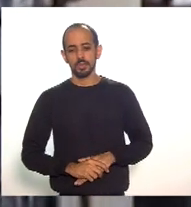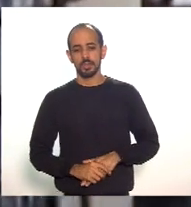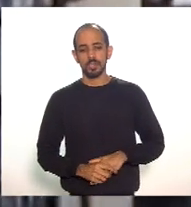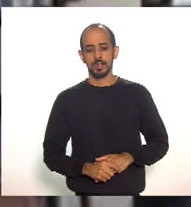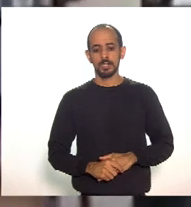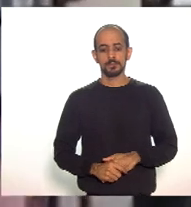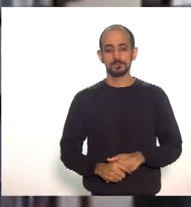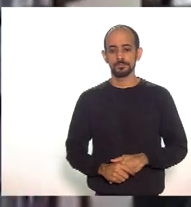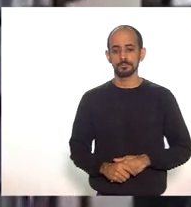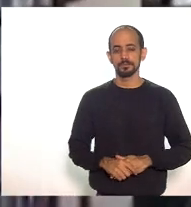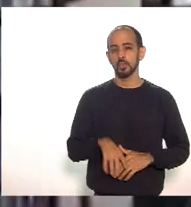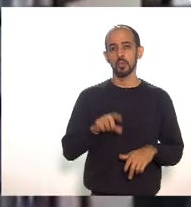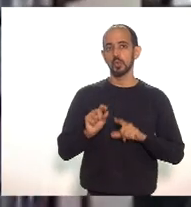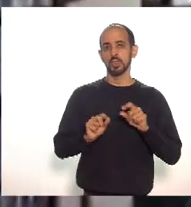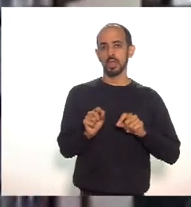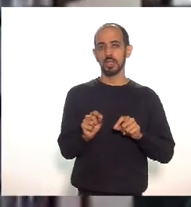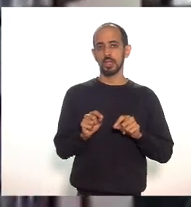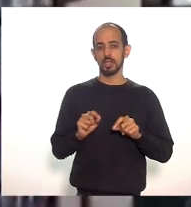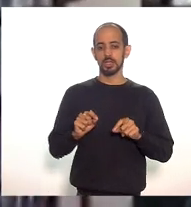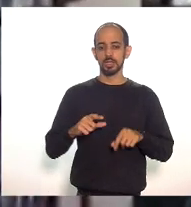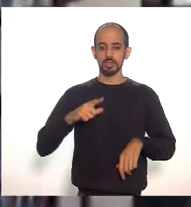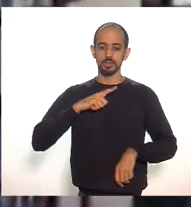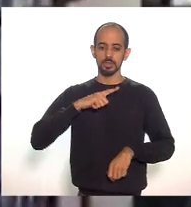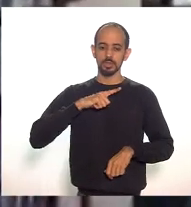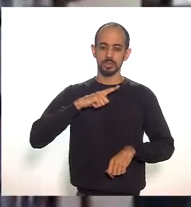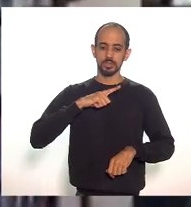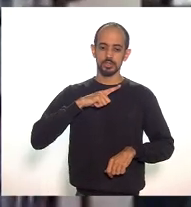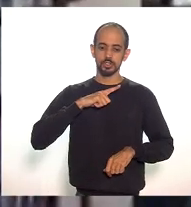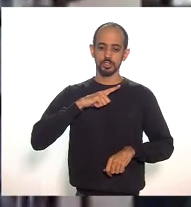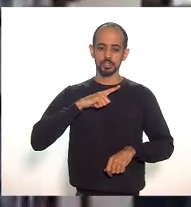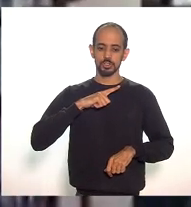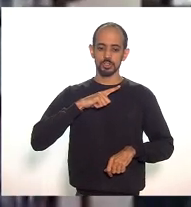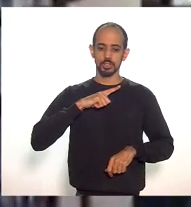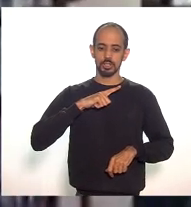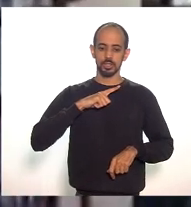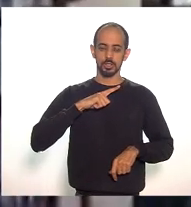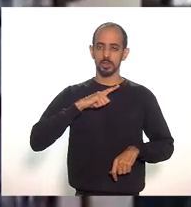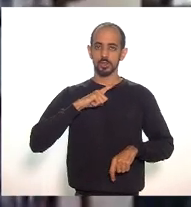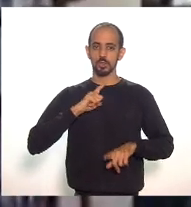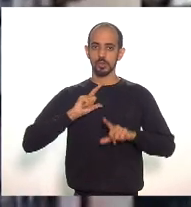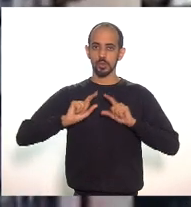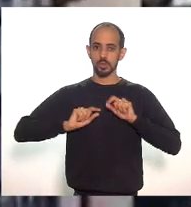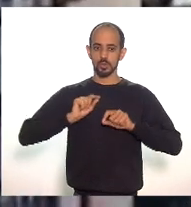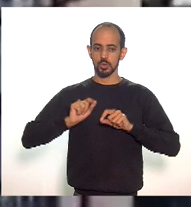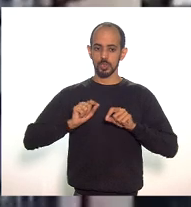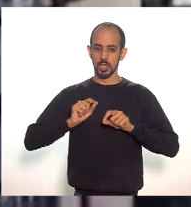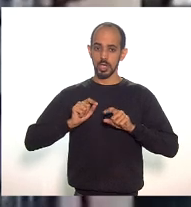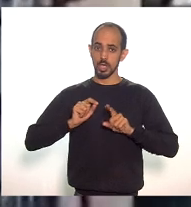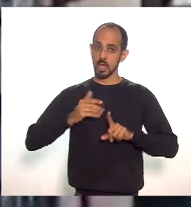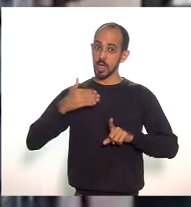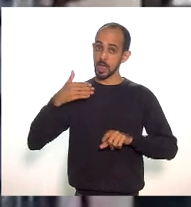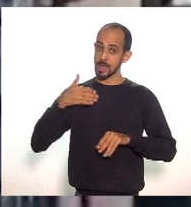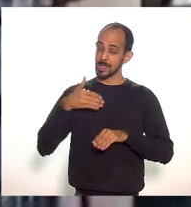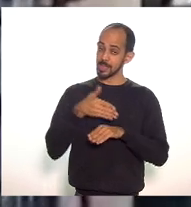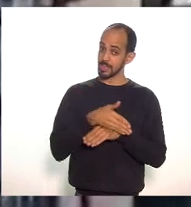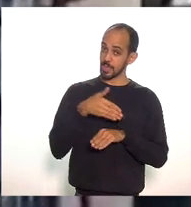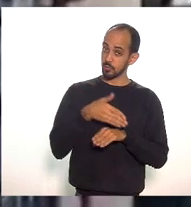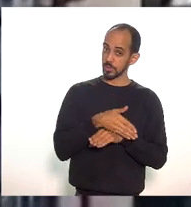informações era de que havia interfere isto se devia a interferência